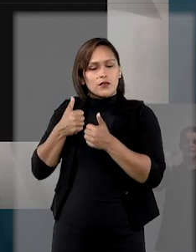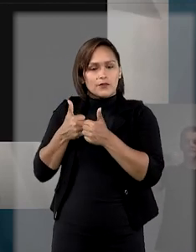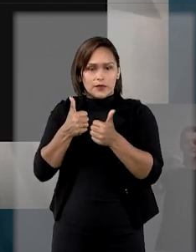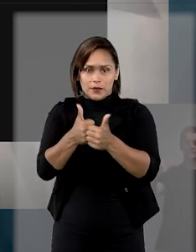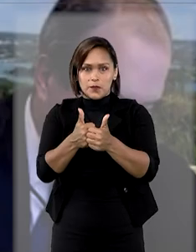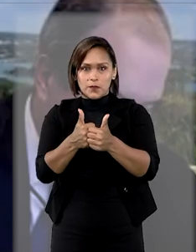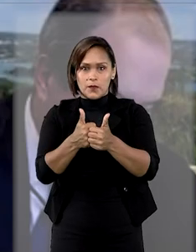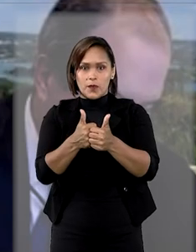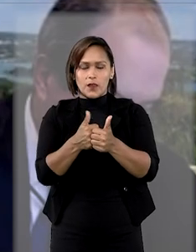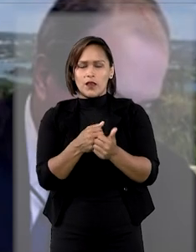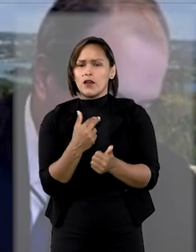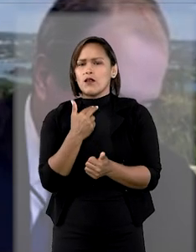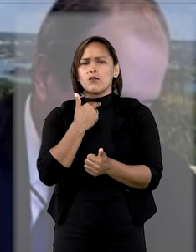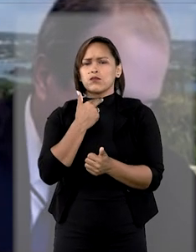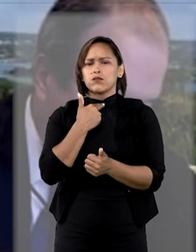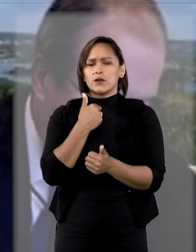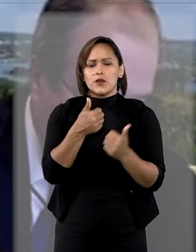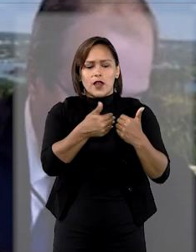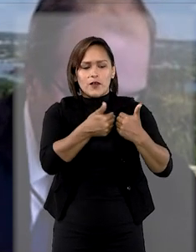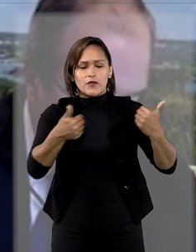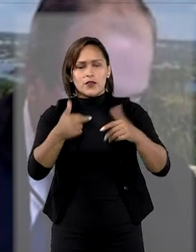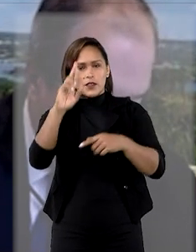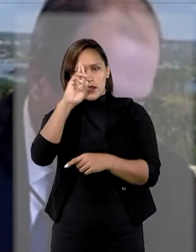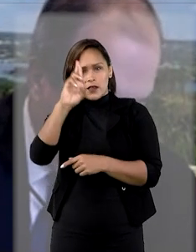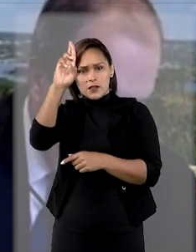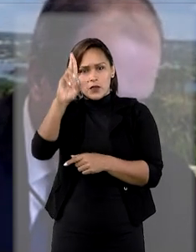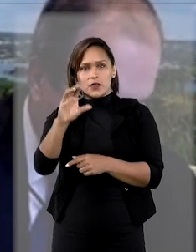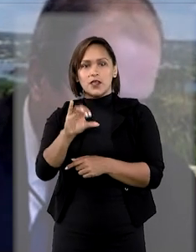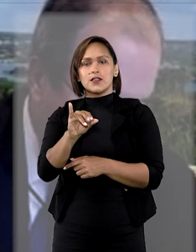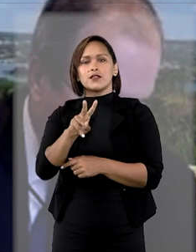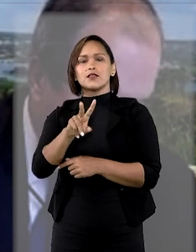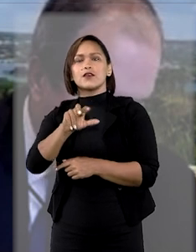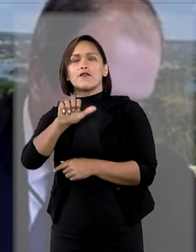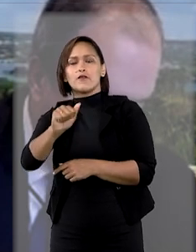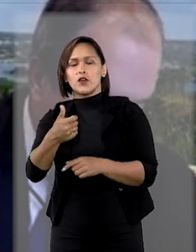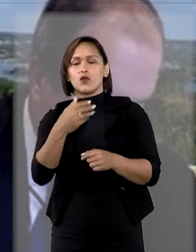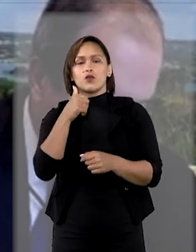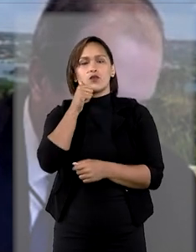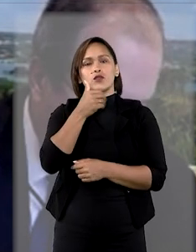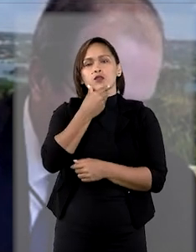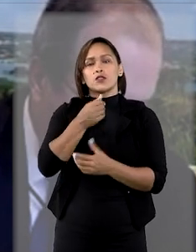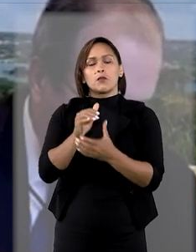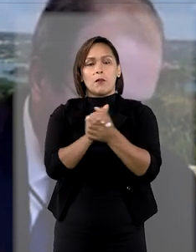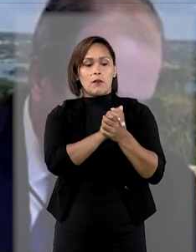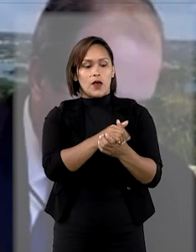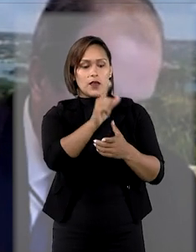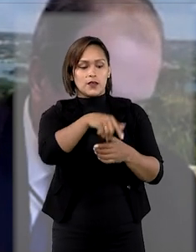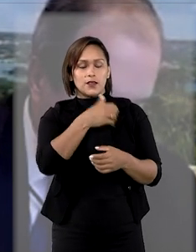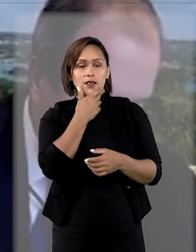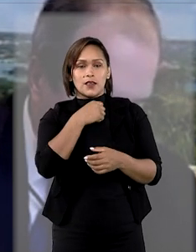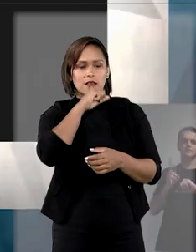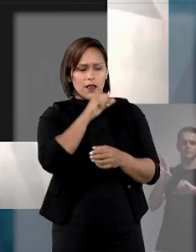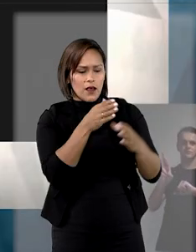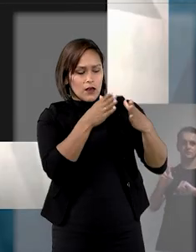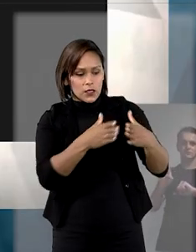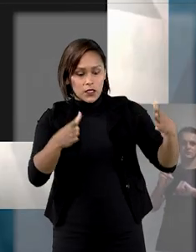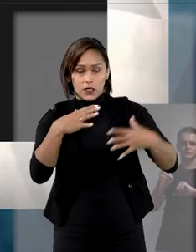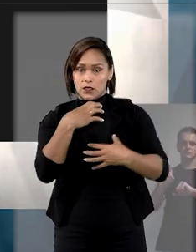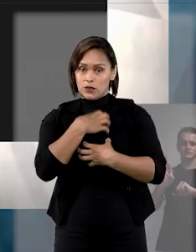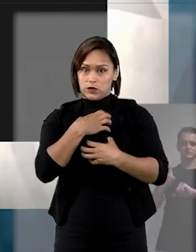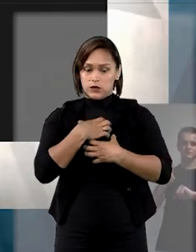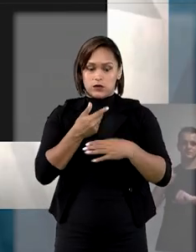acompanhamento da adoção, não é possível afastar a responsabilidade civil dos pais adotivos, que criaram uma situação propícia